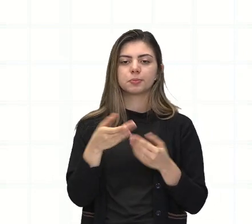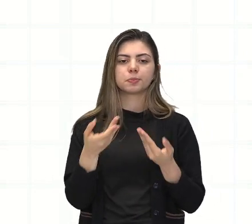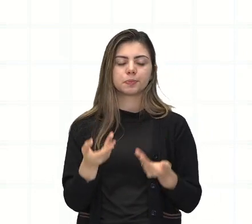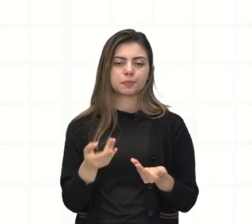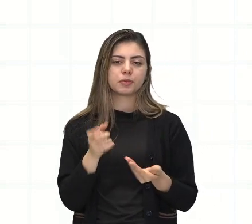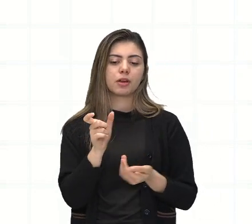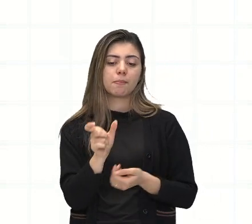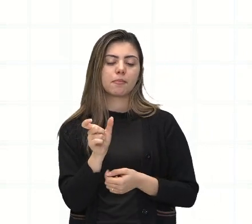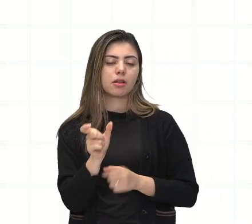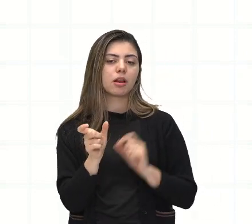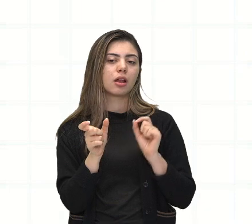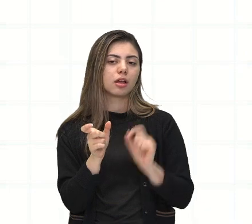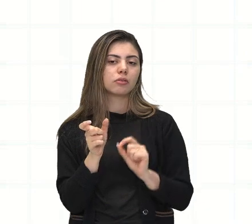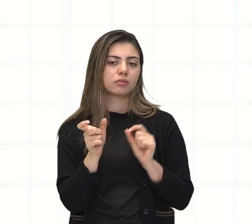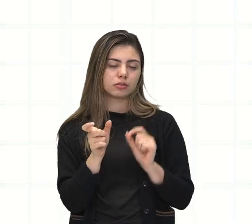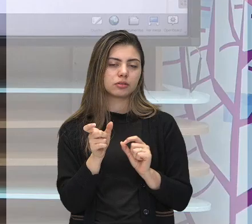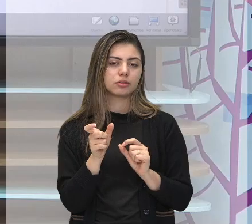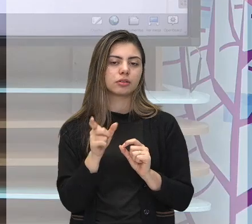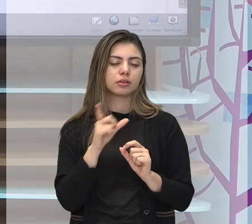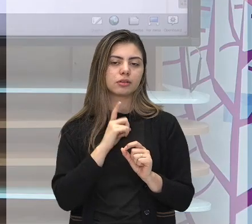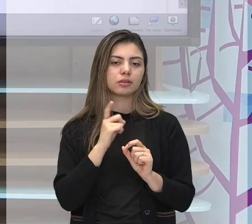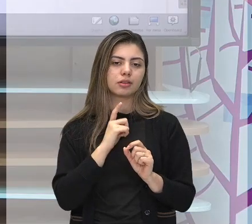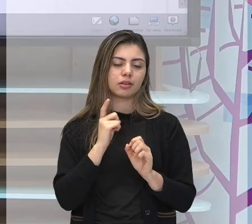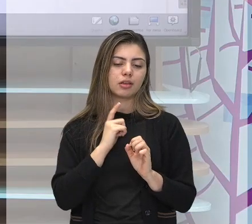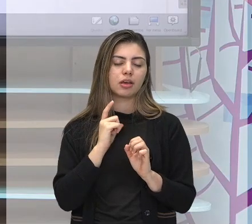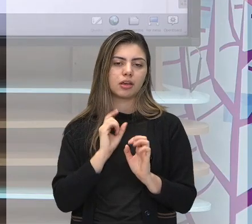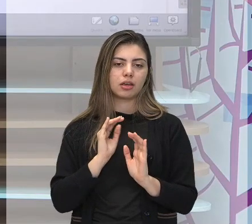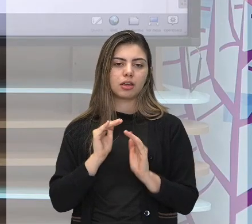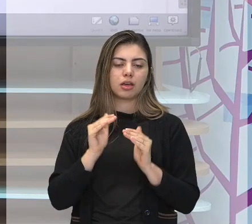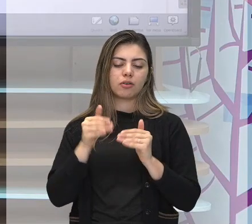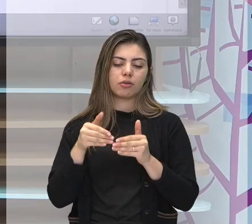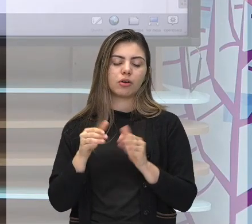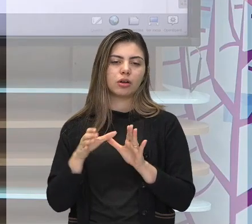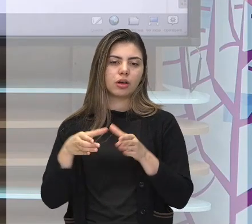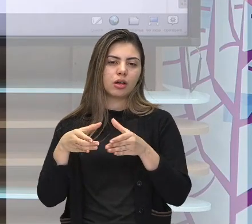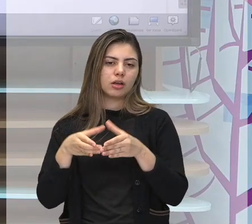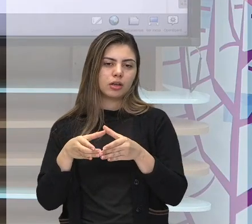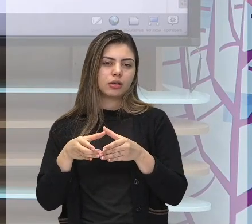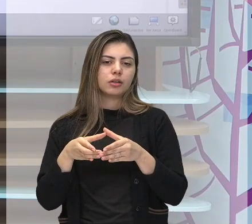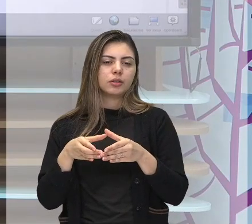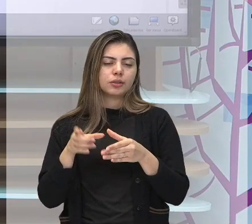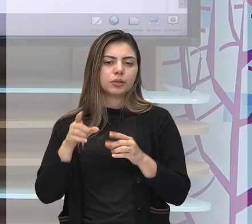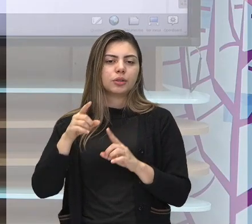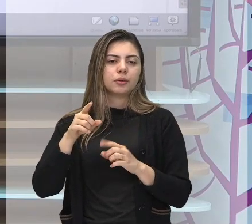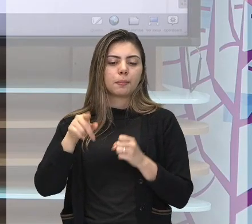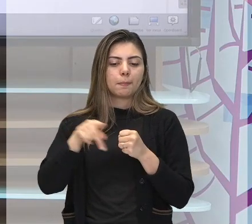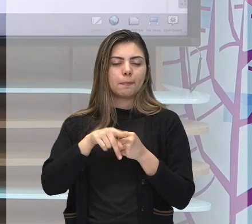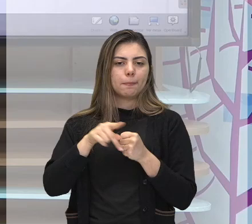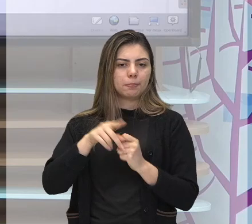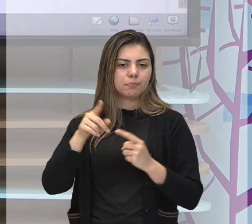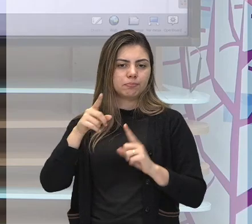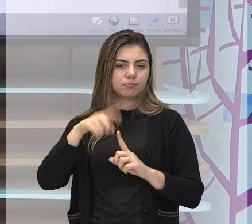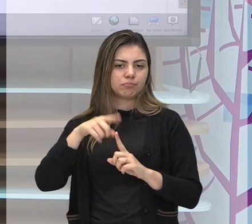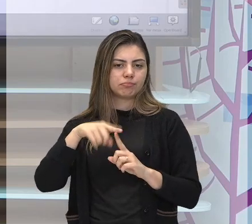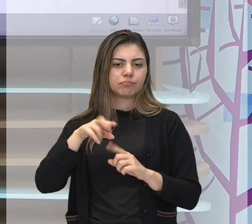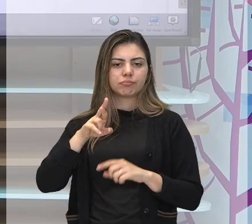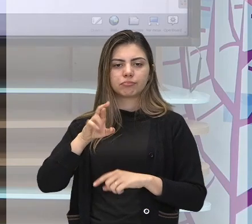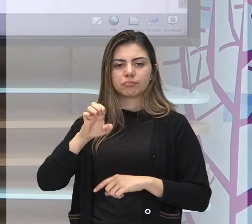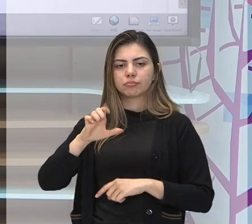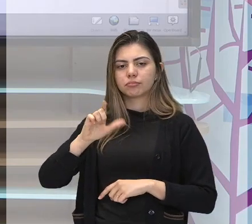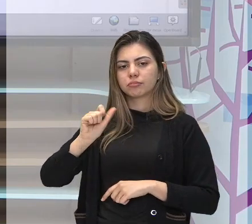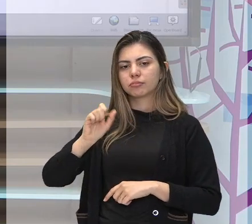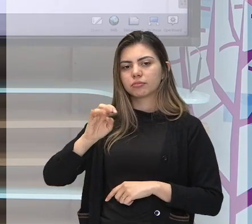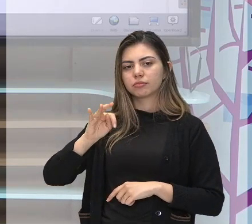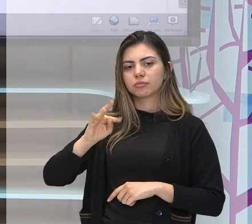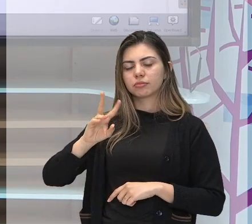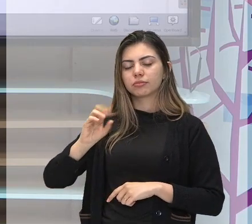essa palavra é classificada como pronome relativo. Então,